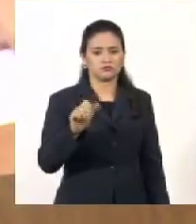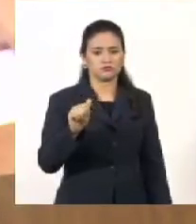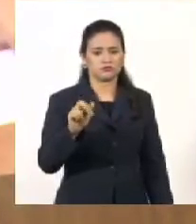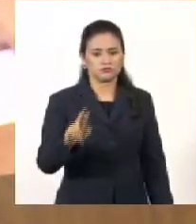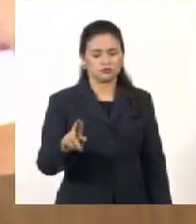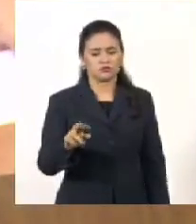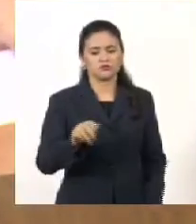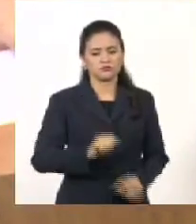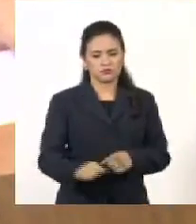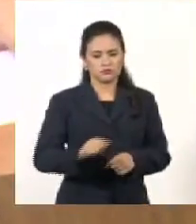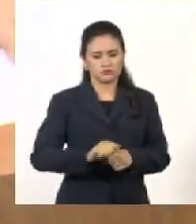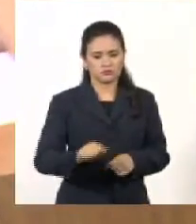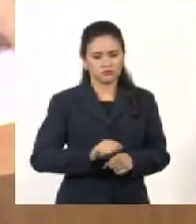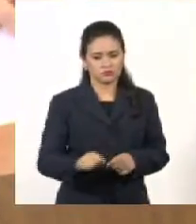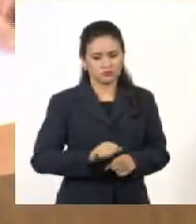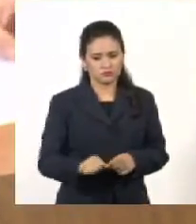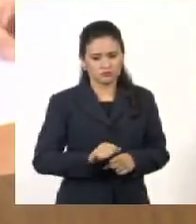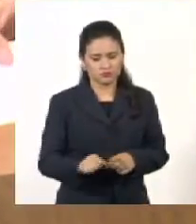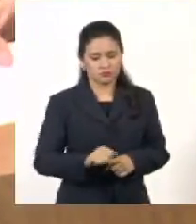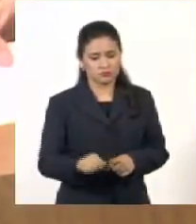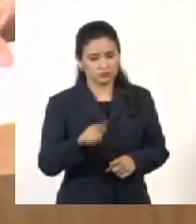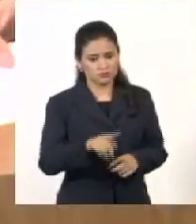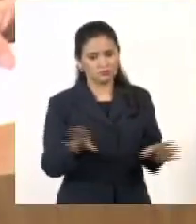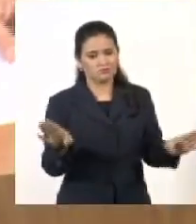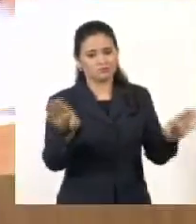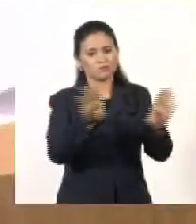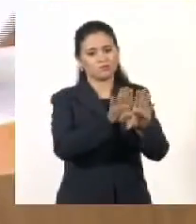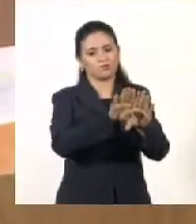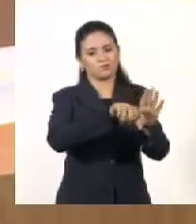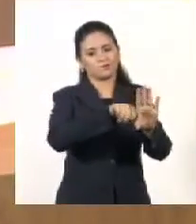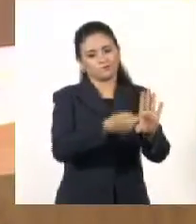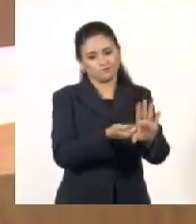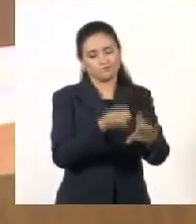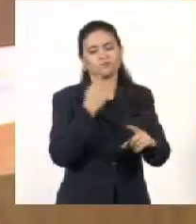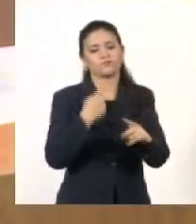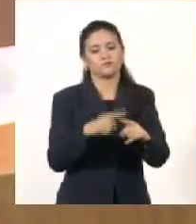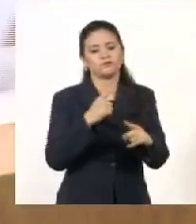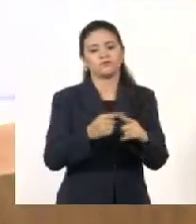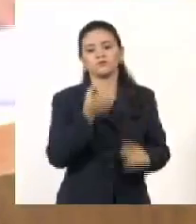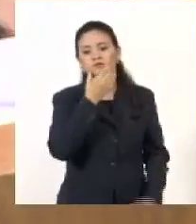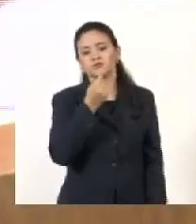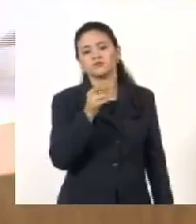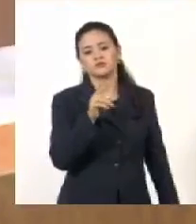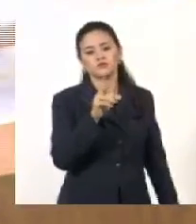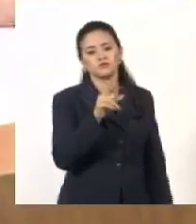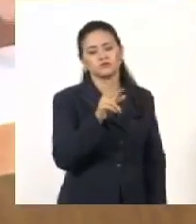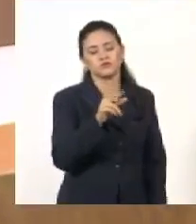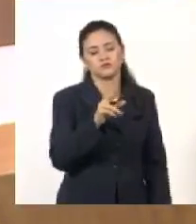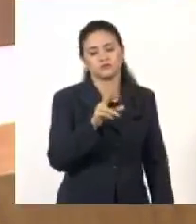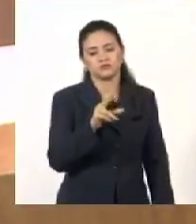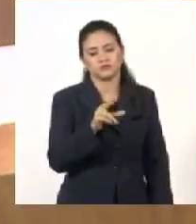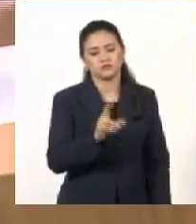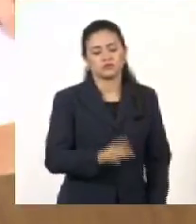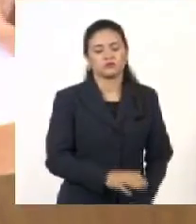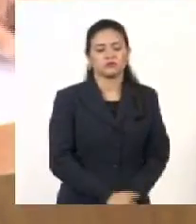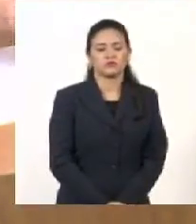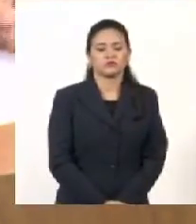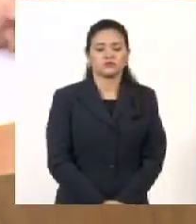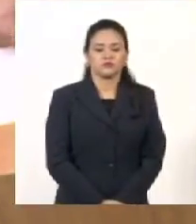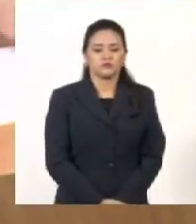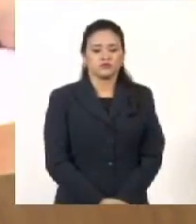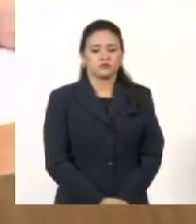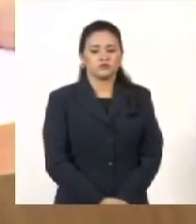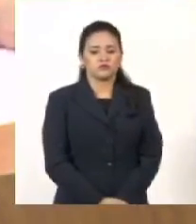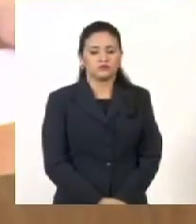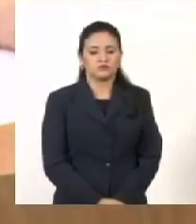fechado pelo prefeito Irlan Serra, porque o irmão dele, e está aqui cópia de documento que eu vou dar a vocês,